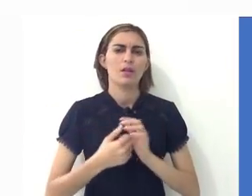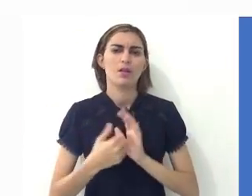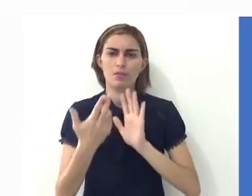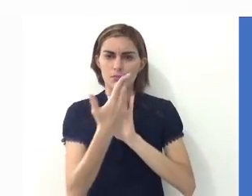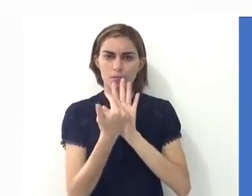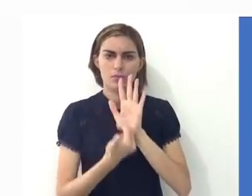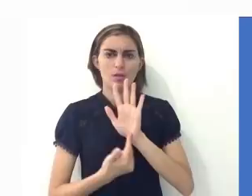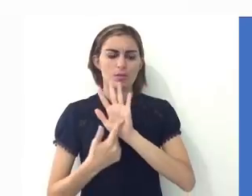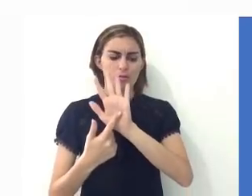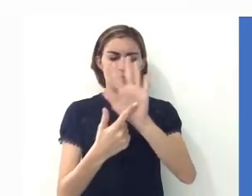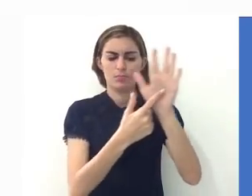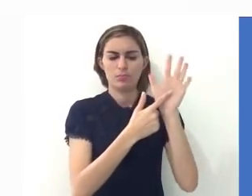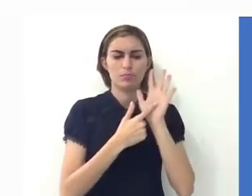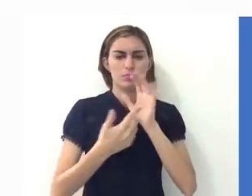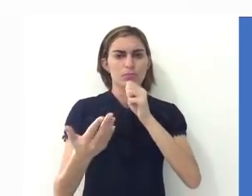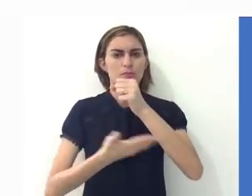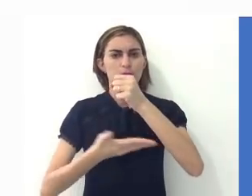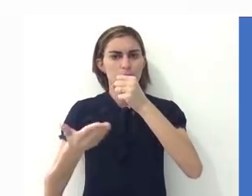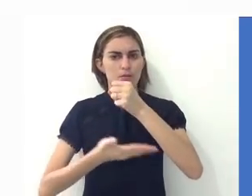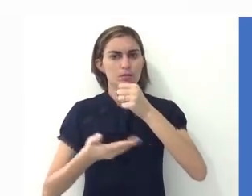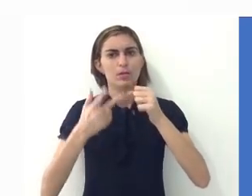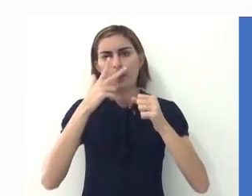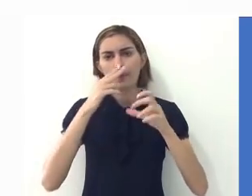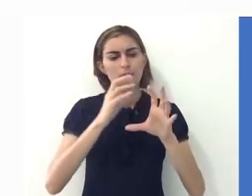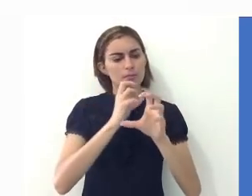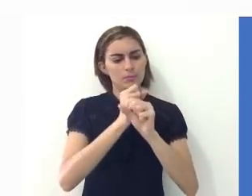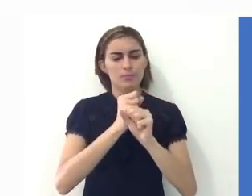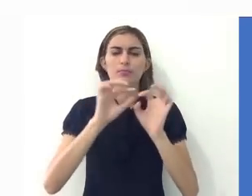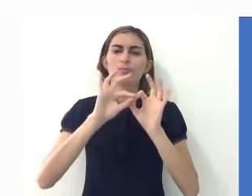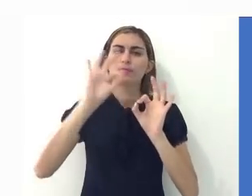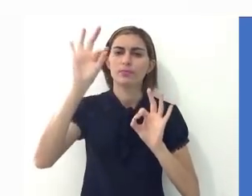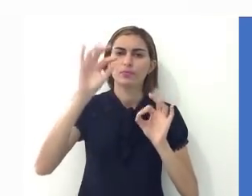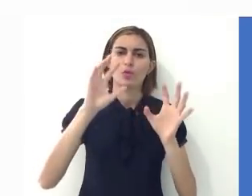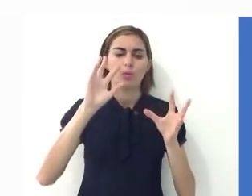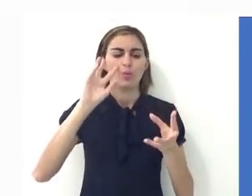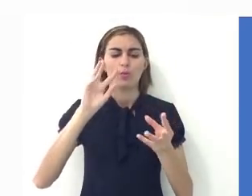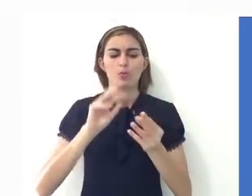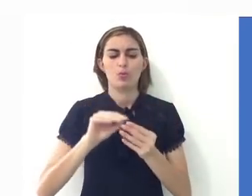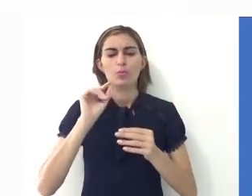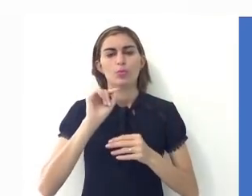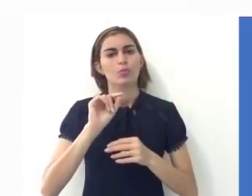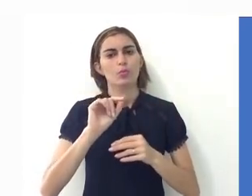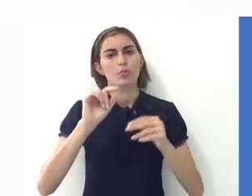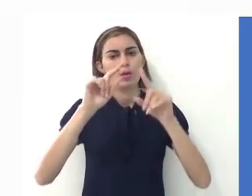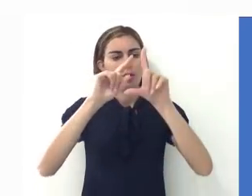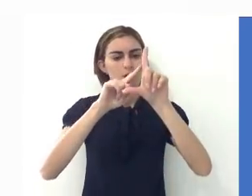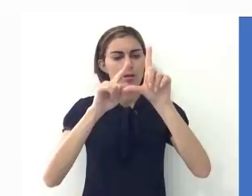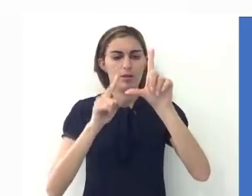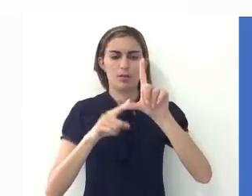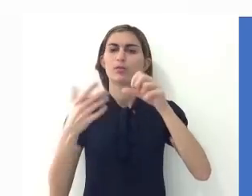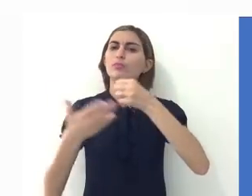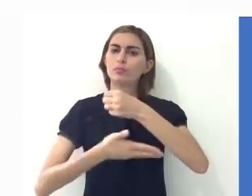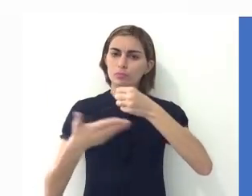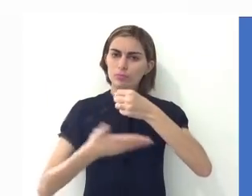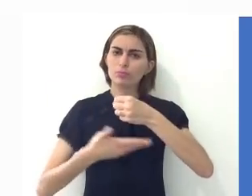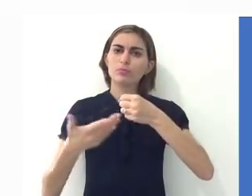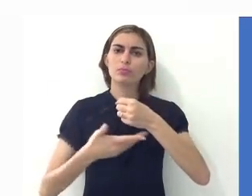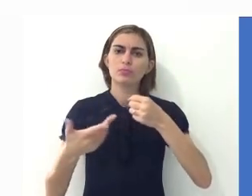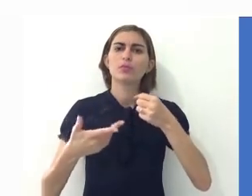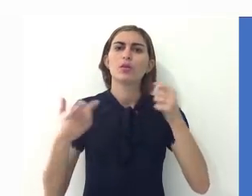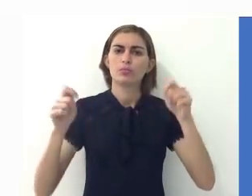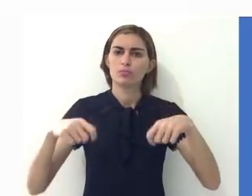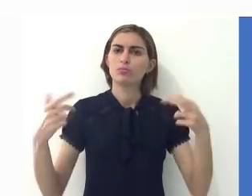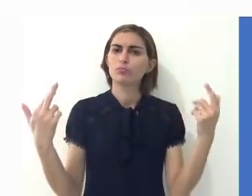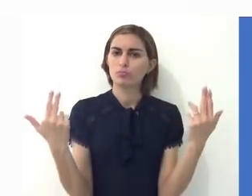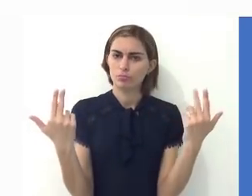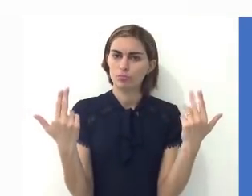no caso da figura aí, que está formando a base, tem a mesma medida. Então, a gente conclui que os ângulos da base